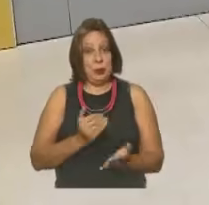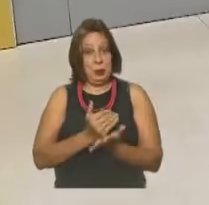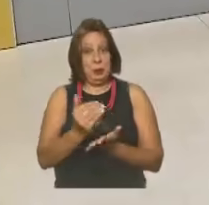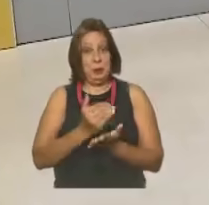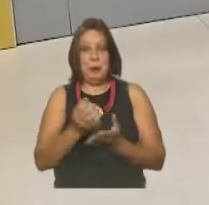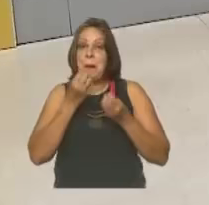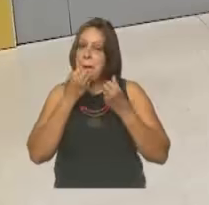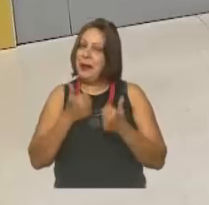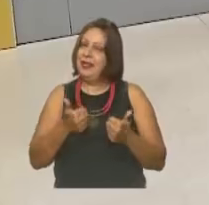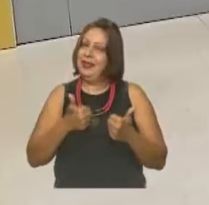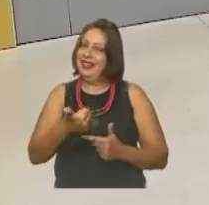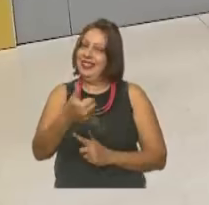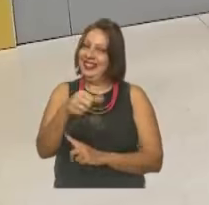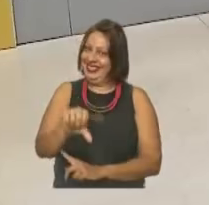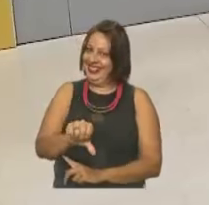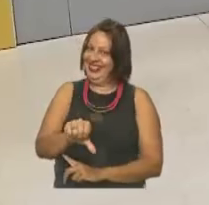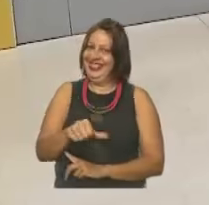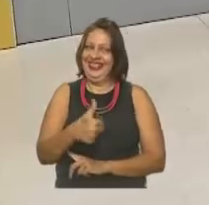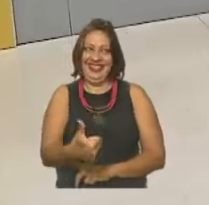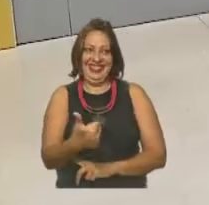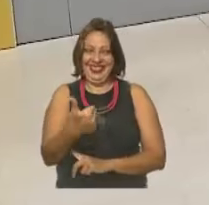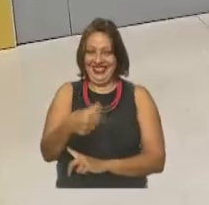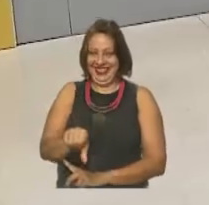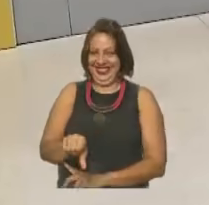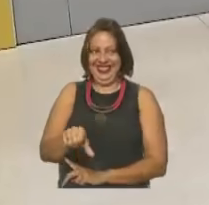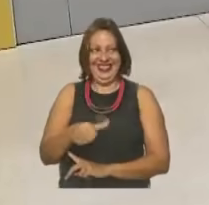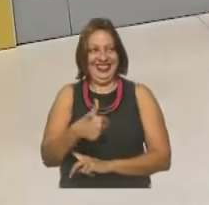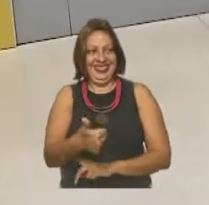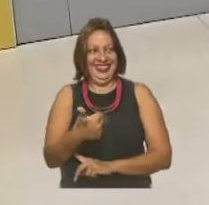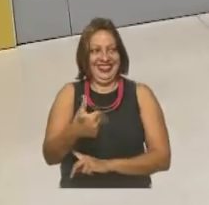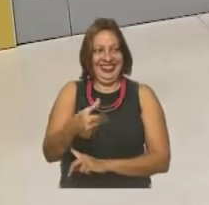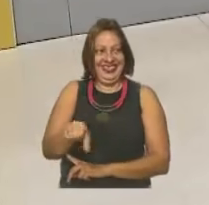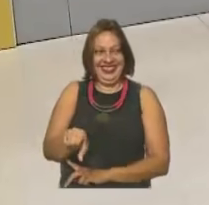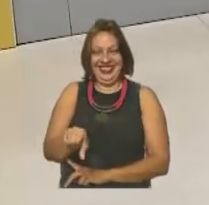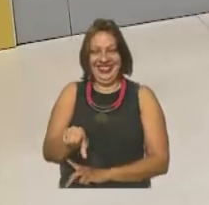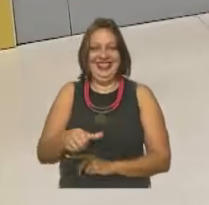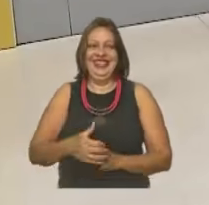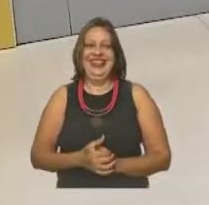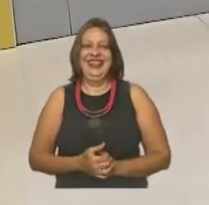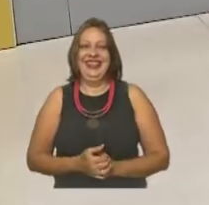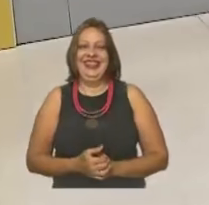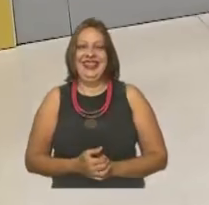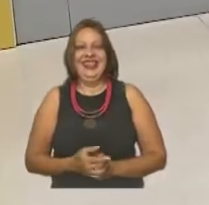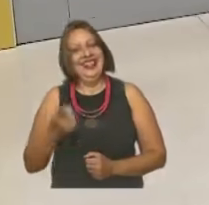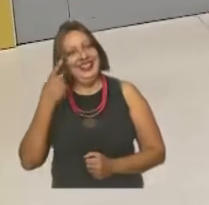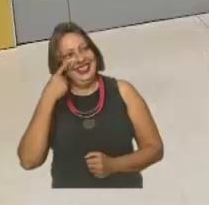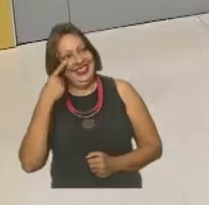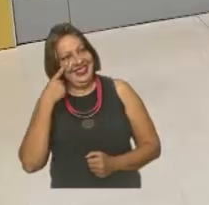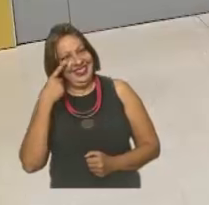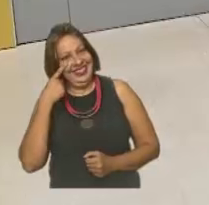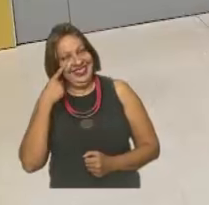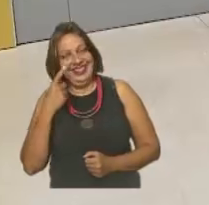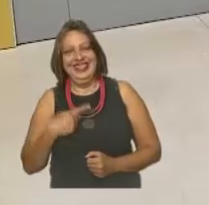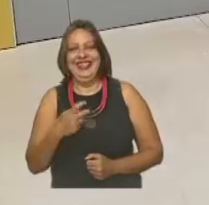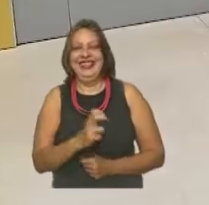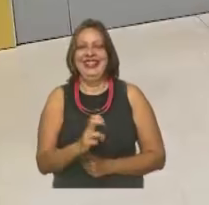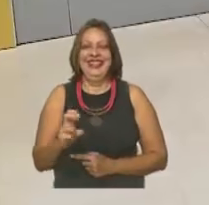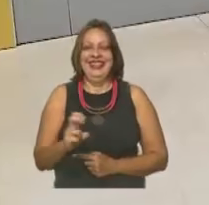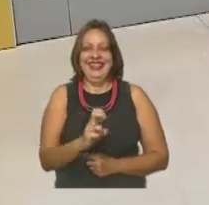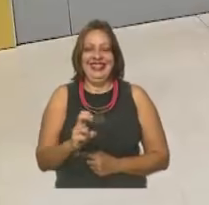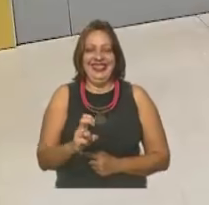Começa muito bem com 19, 19 a primeira bolinha, olha aí os